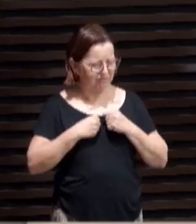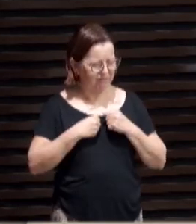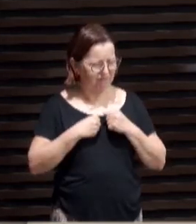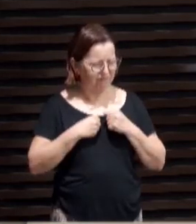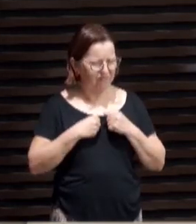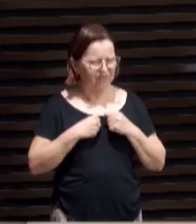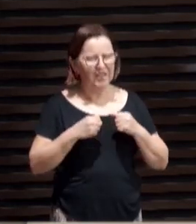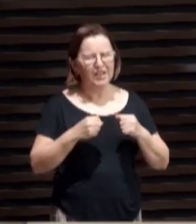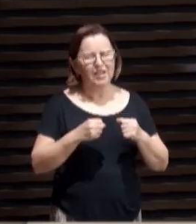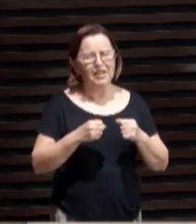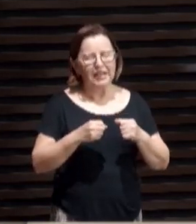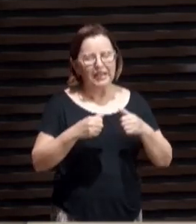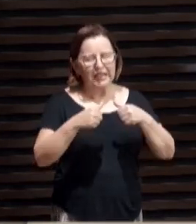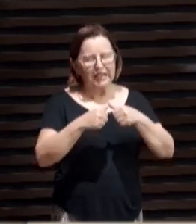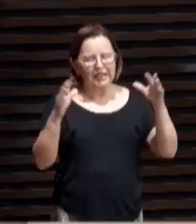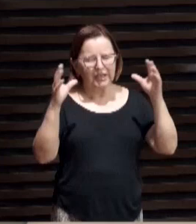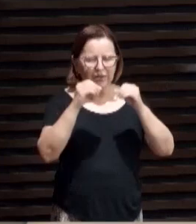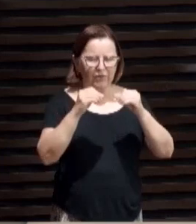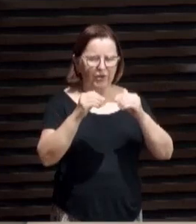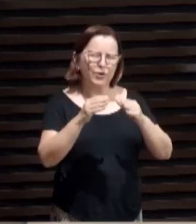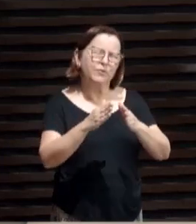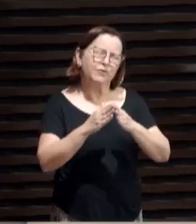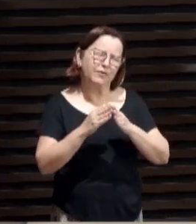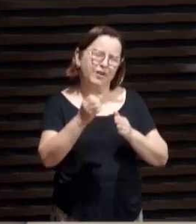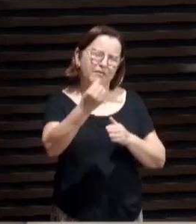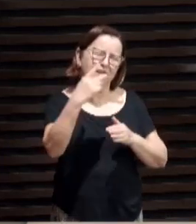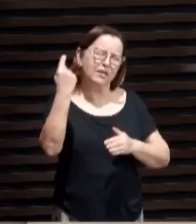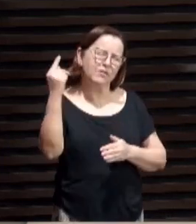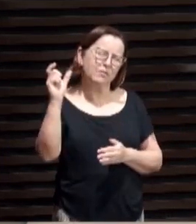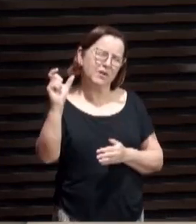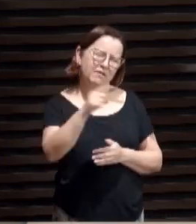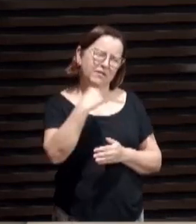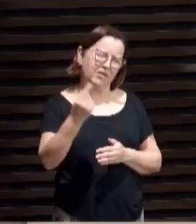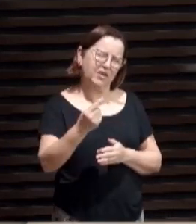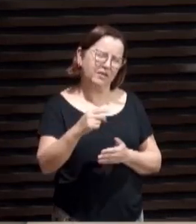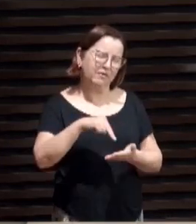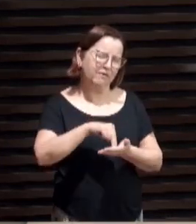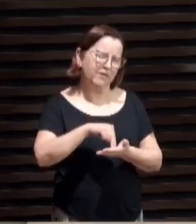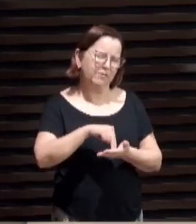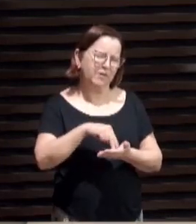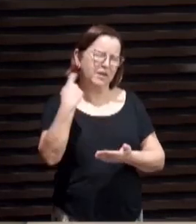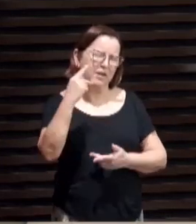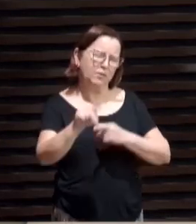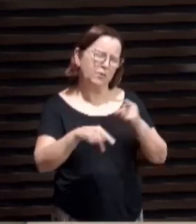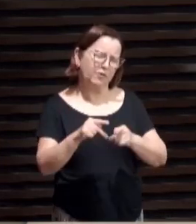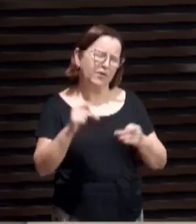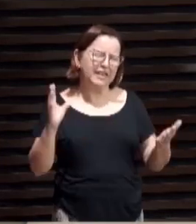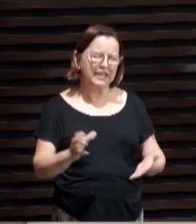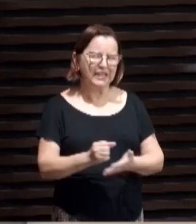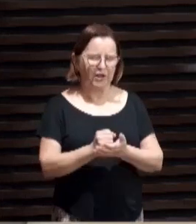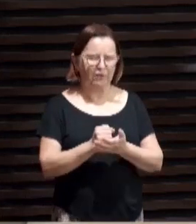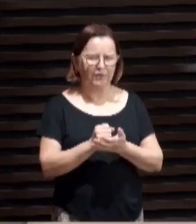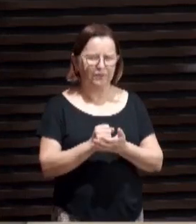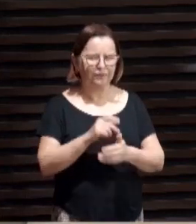fala conosco pela Tua Palavra, edificando a Tua igreja e salvando aqueles a quem Tu